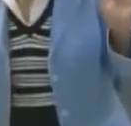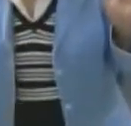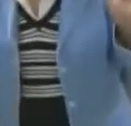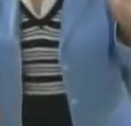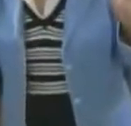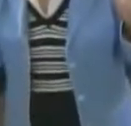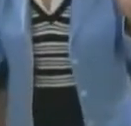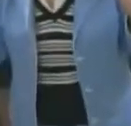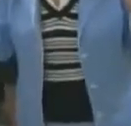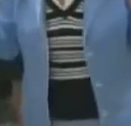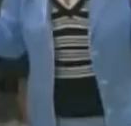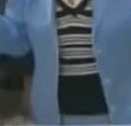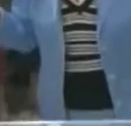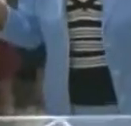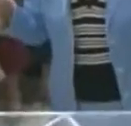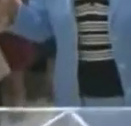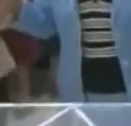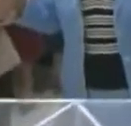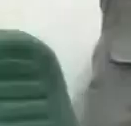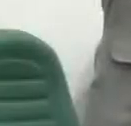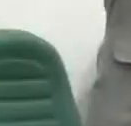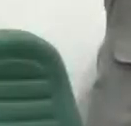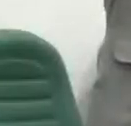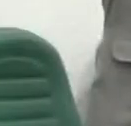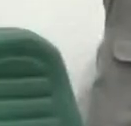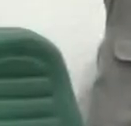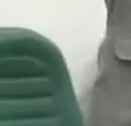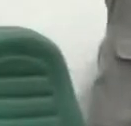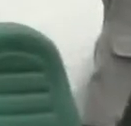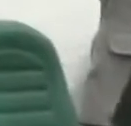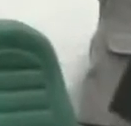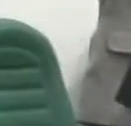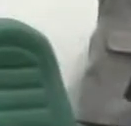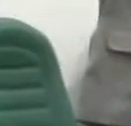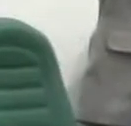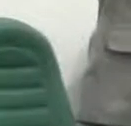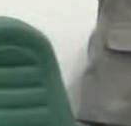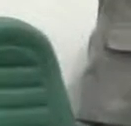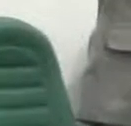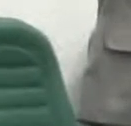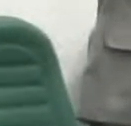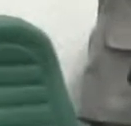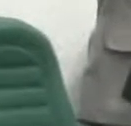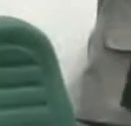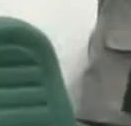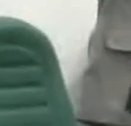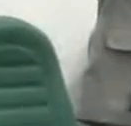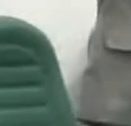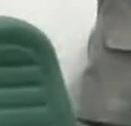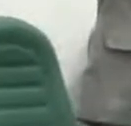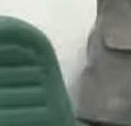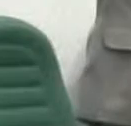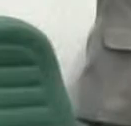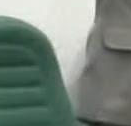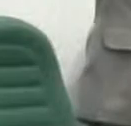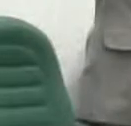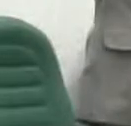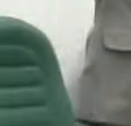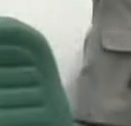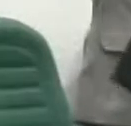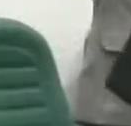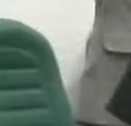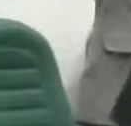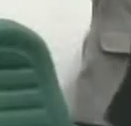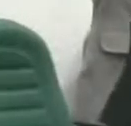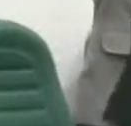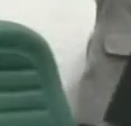familiares e nessa noite senhor nós repreendemos esse demônio que também tem se instalado nas famílias